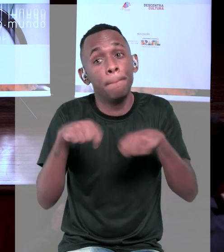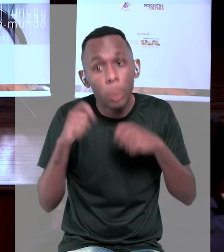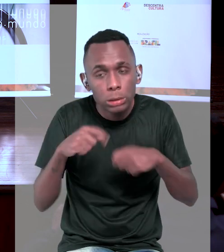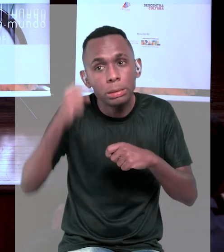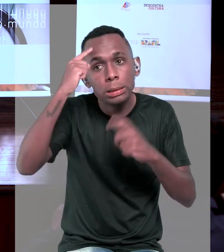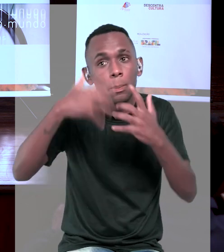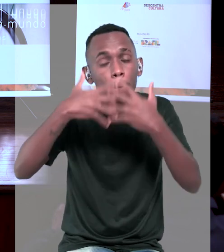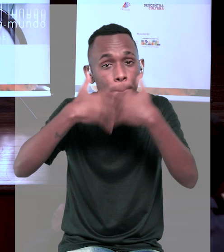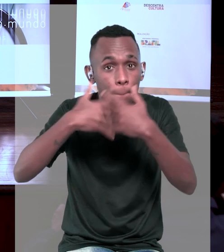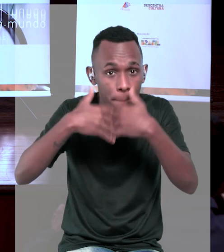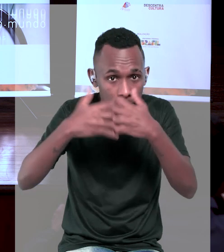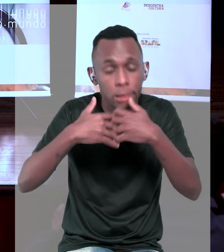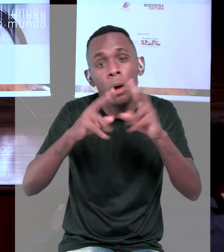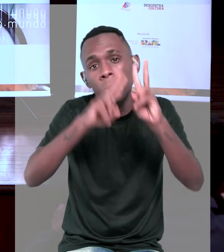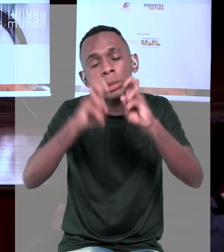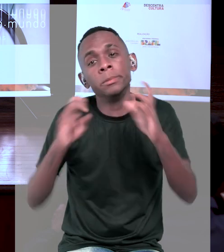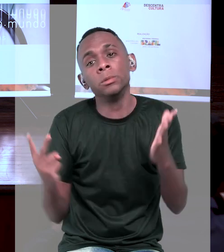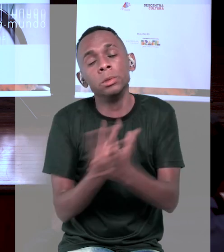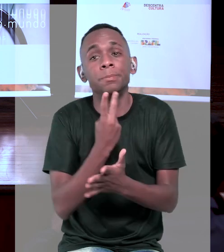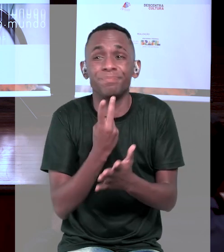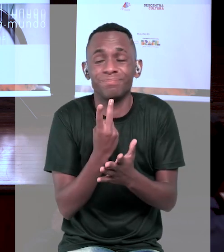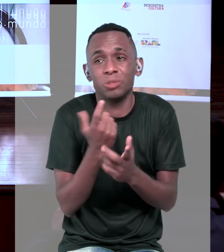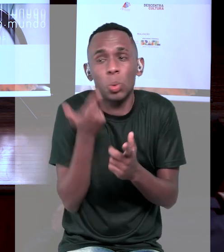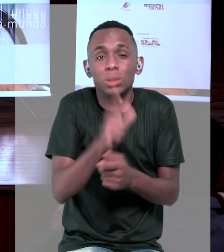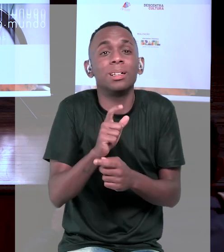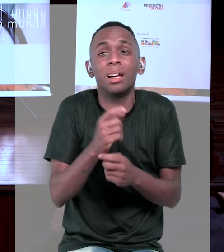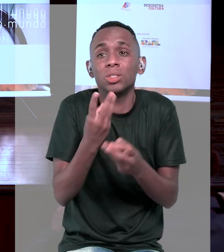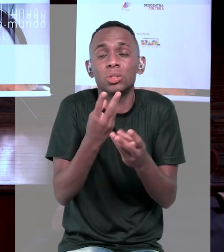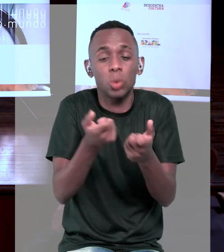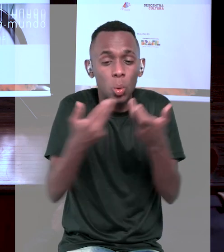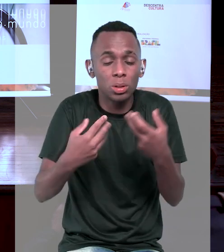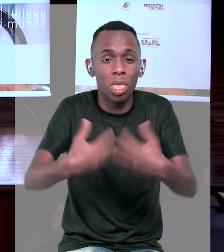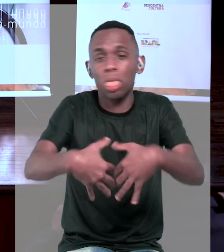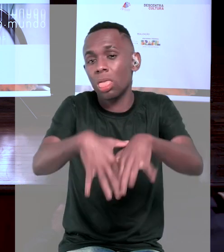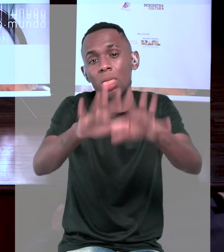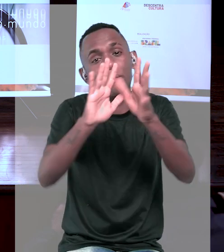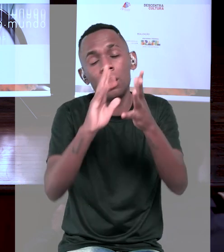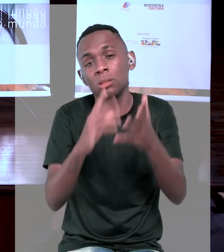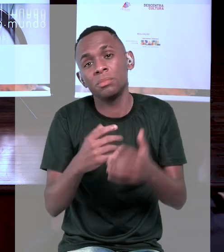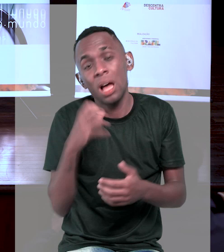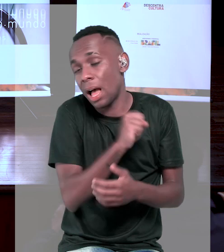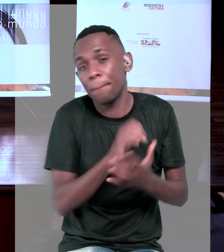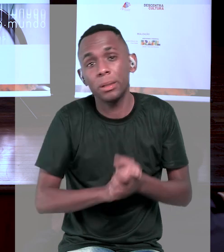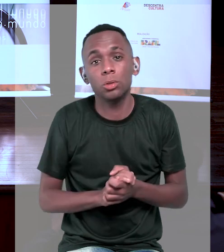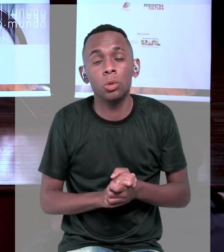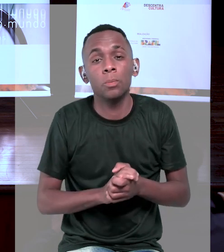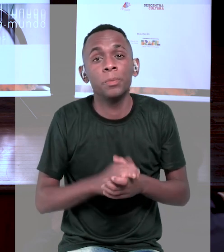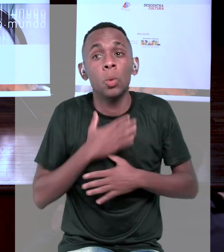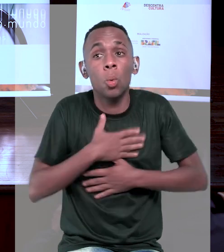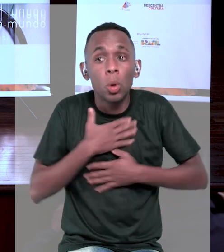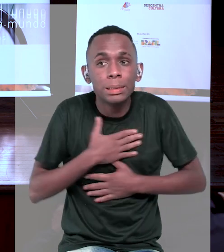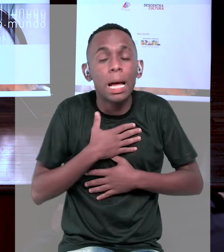que acontece, as coisas vão para o ralo mais rápida. O divertimento não pode